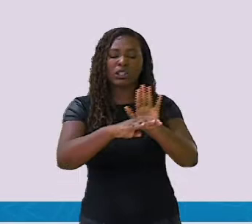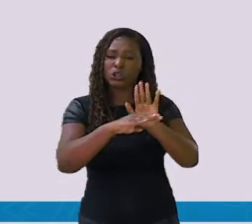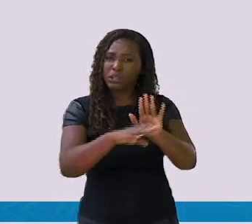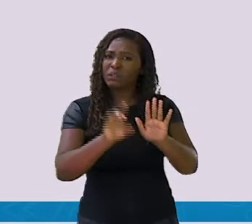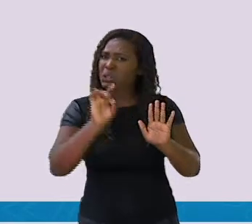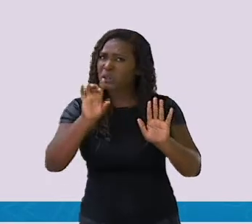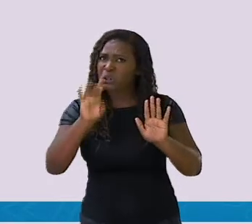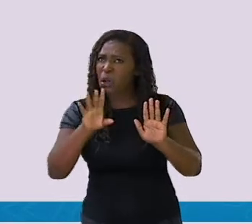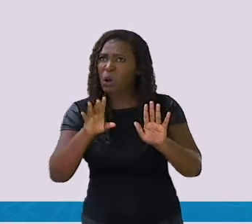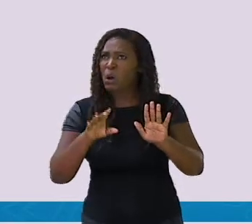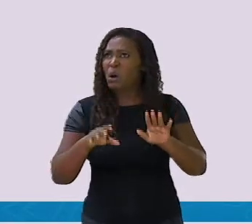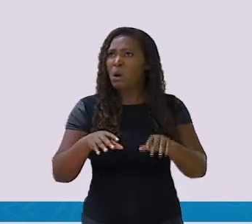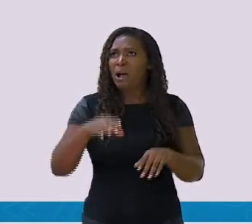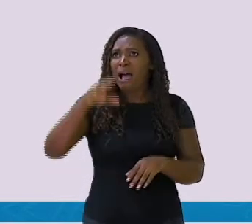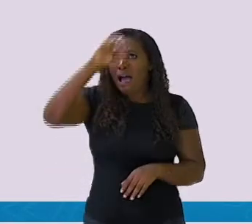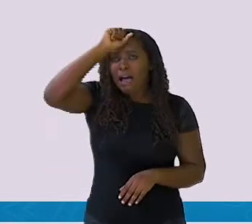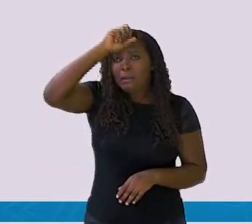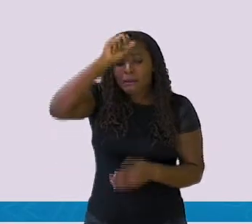ajudavam